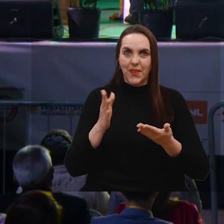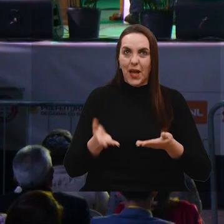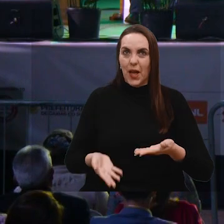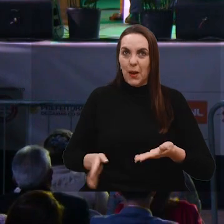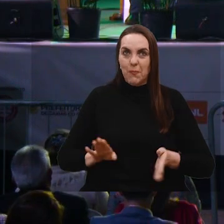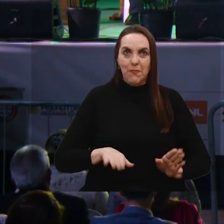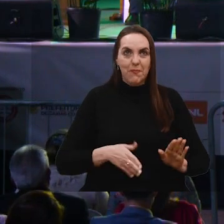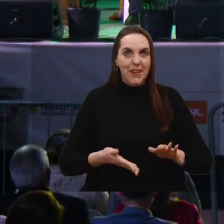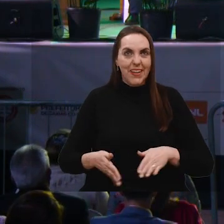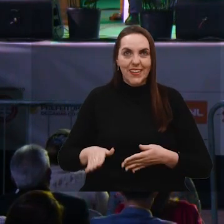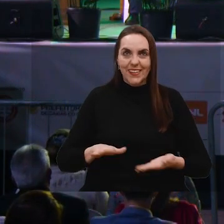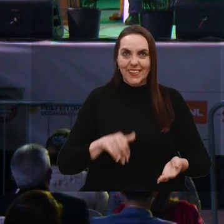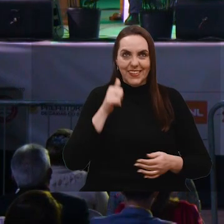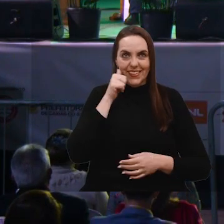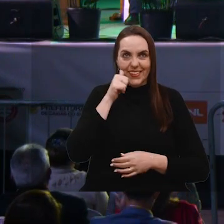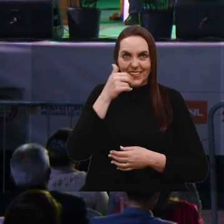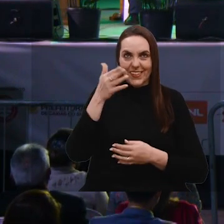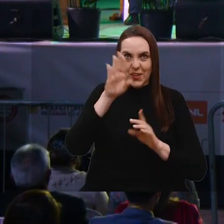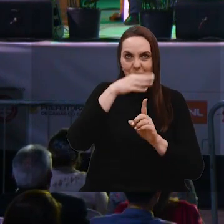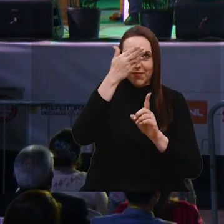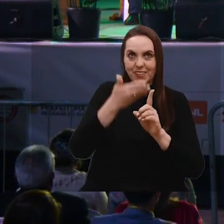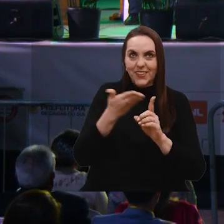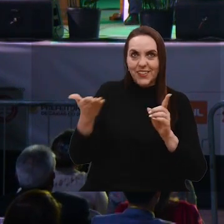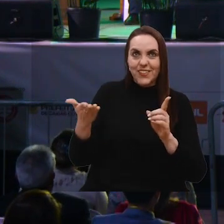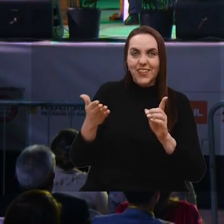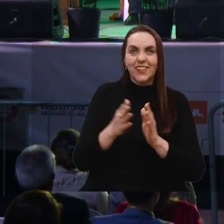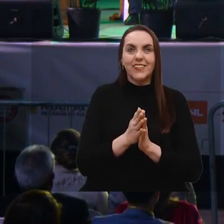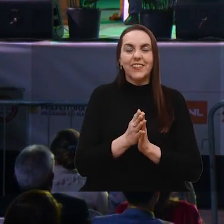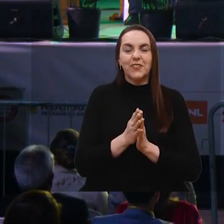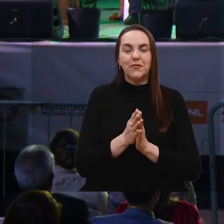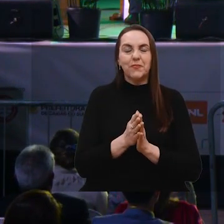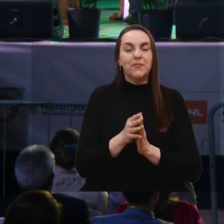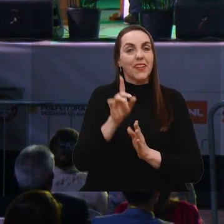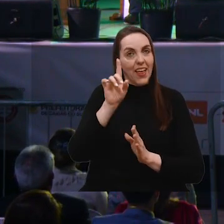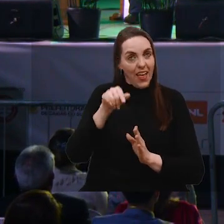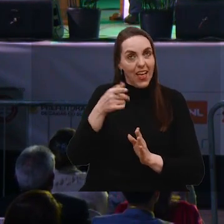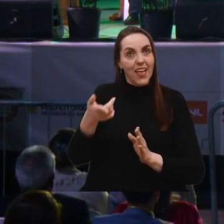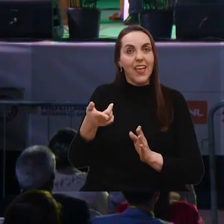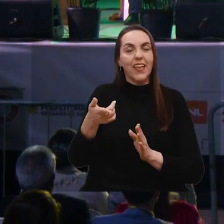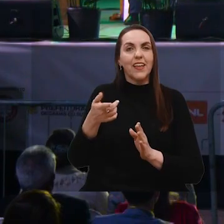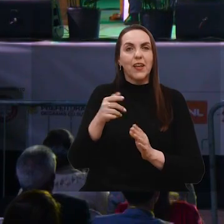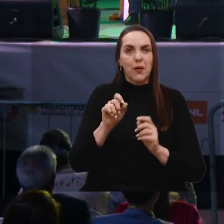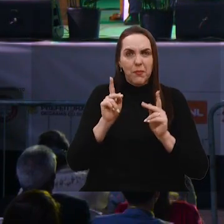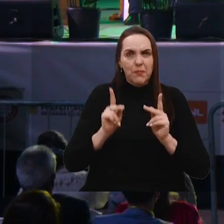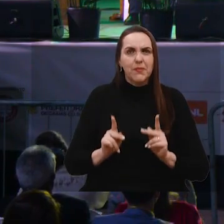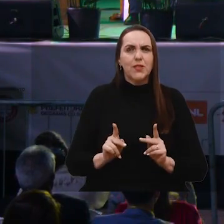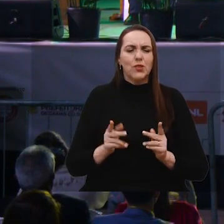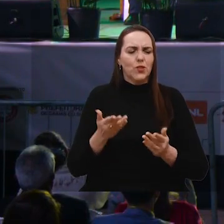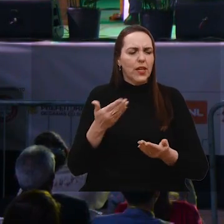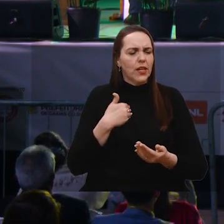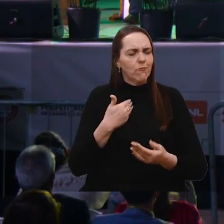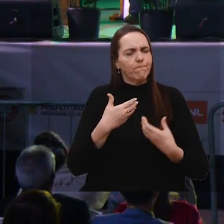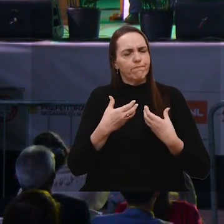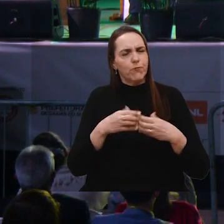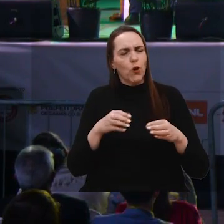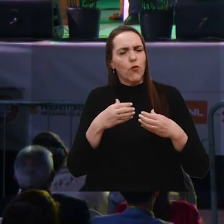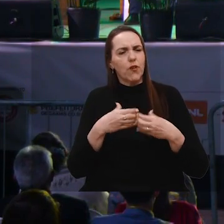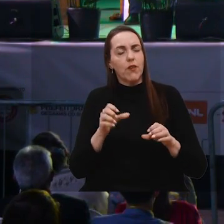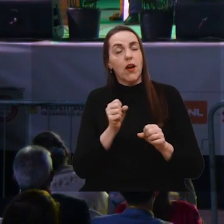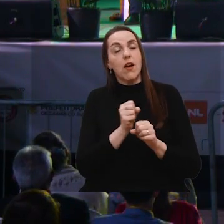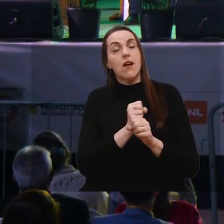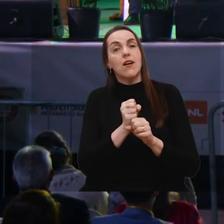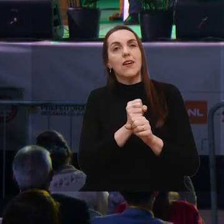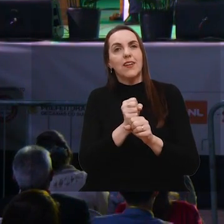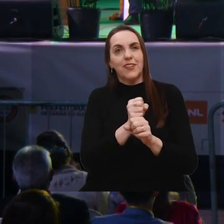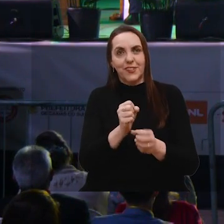E a prenda homenageada nessa edição? A prenda homenageada é alguém com quem